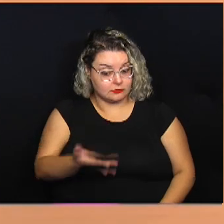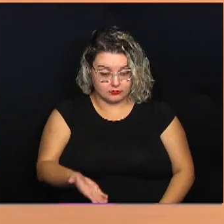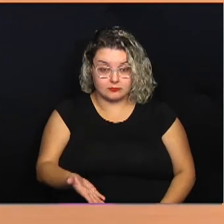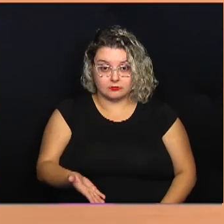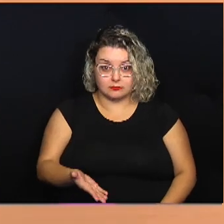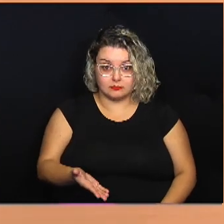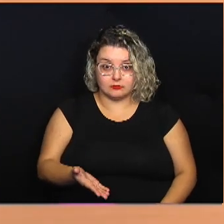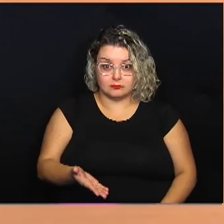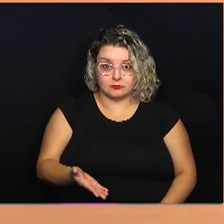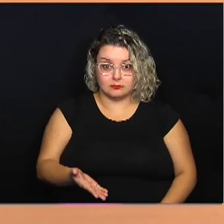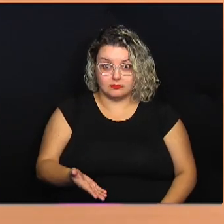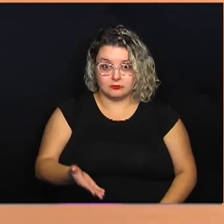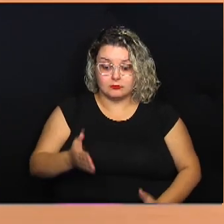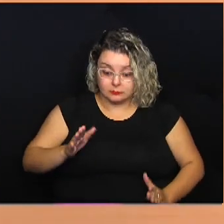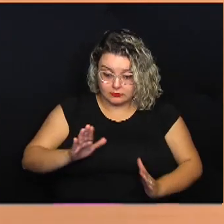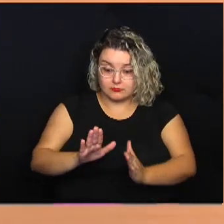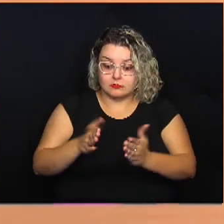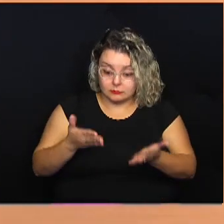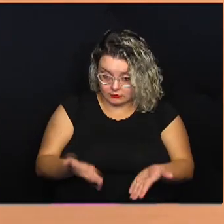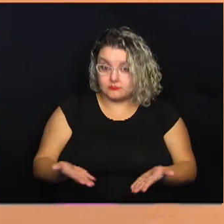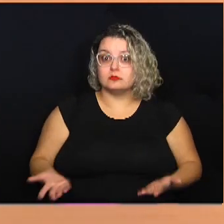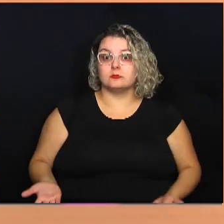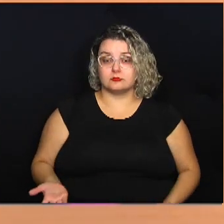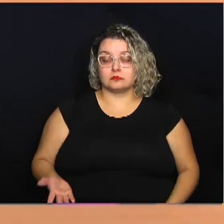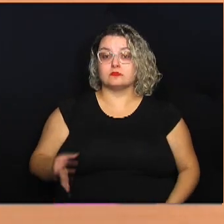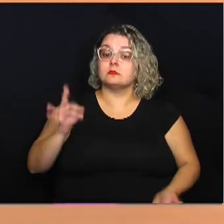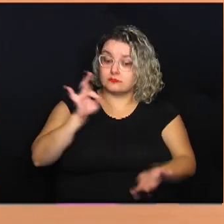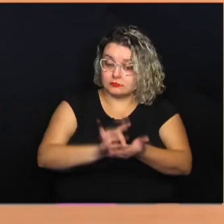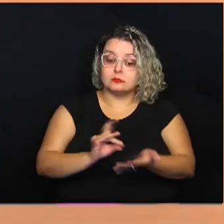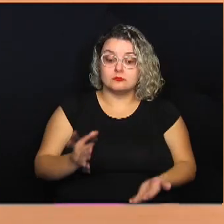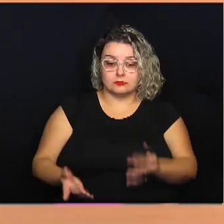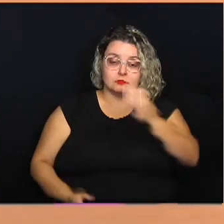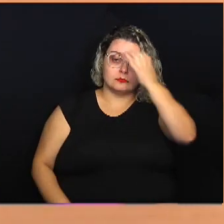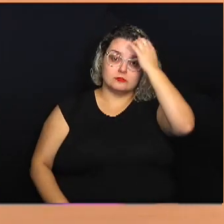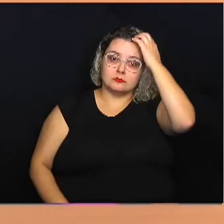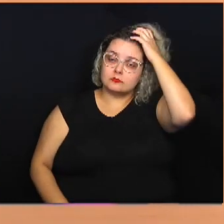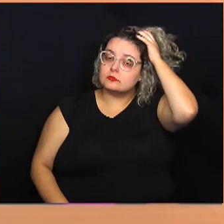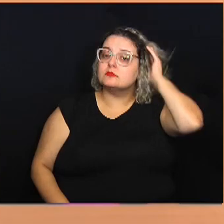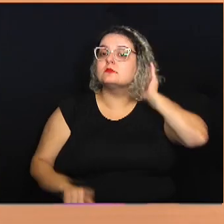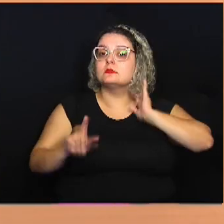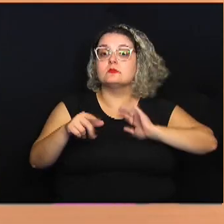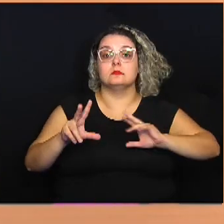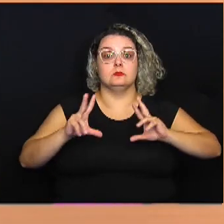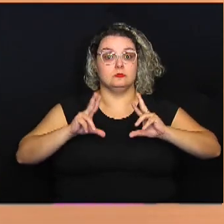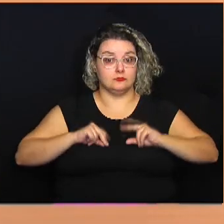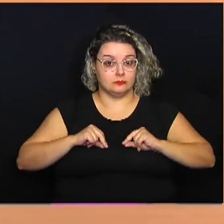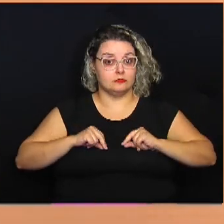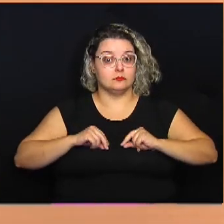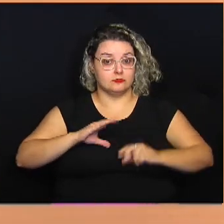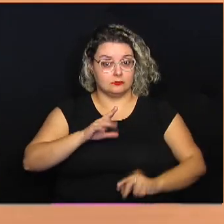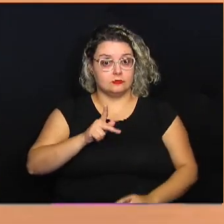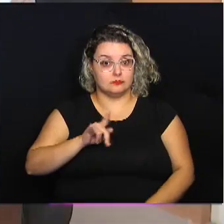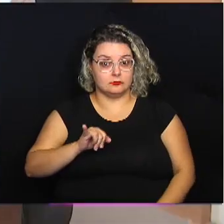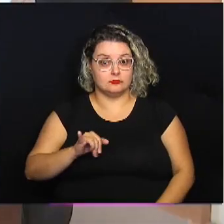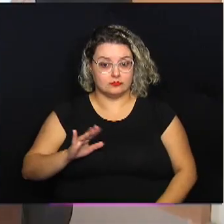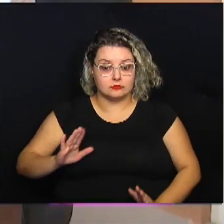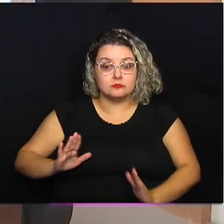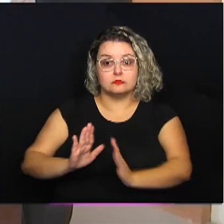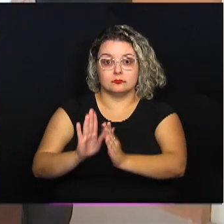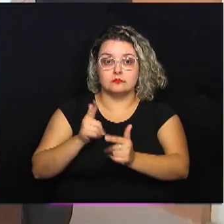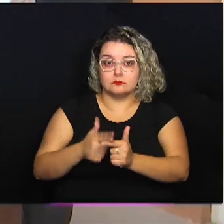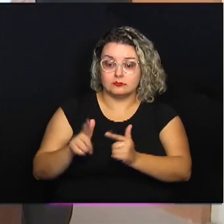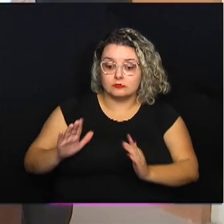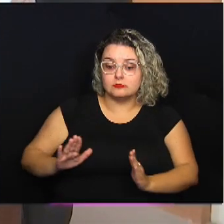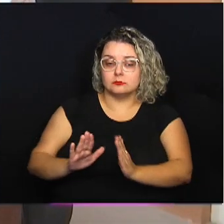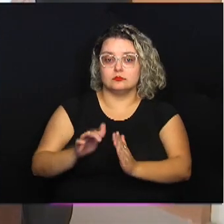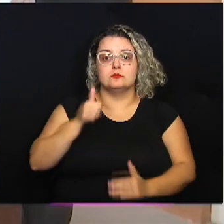para ele com a cara que ele tem. Então, eu acho que esse foi o mérito da CPI, enfrentar o problema de frente.